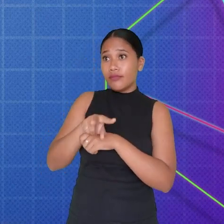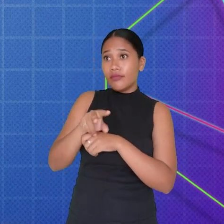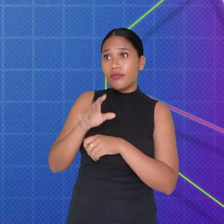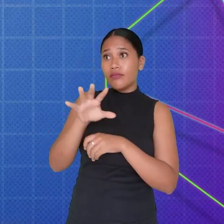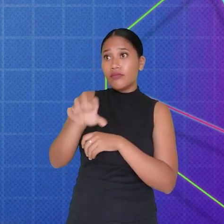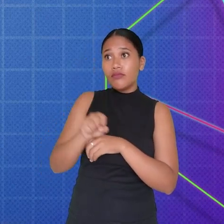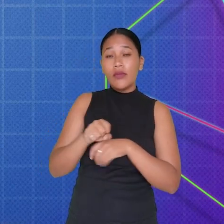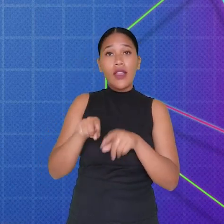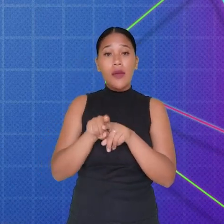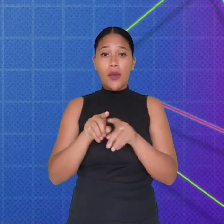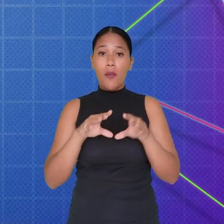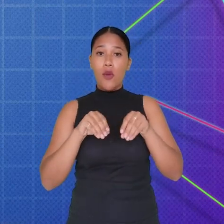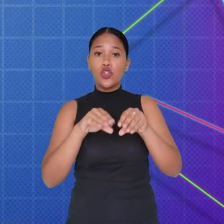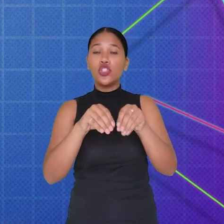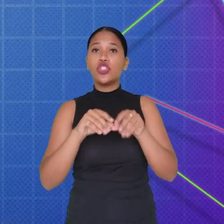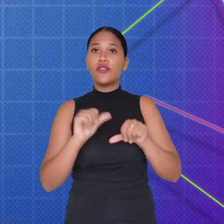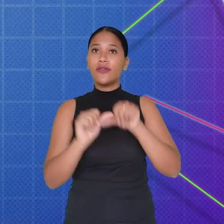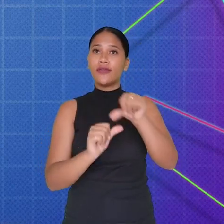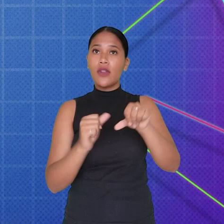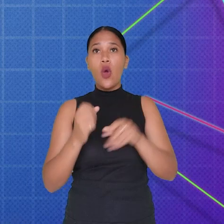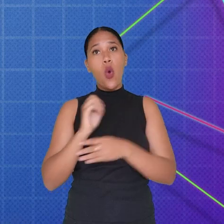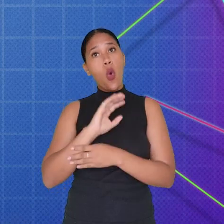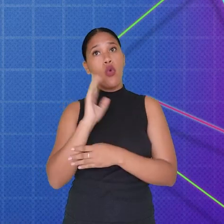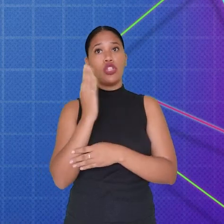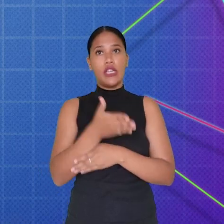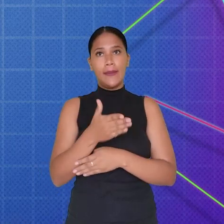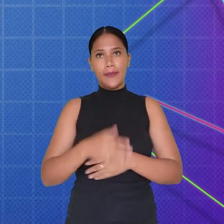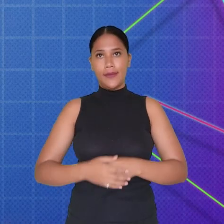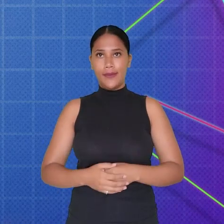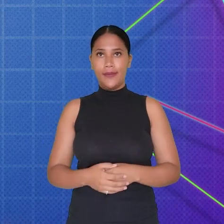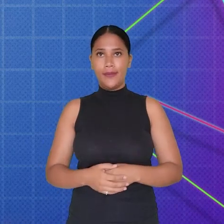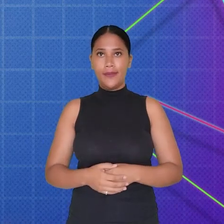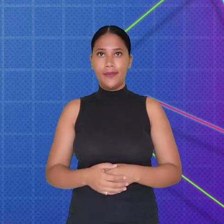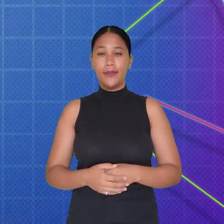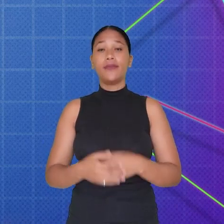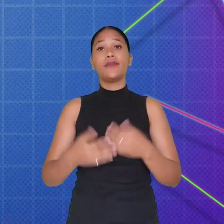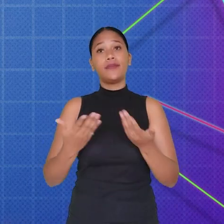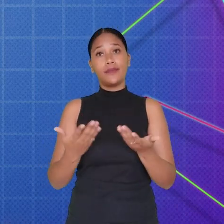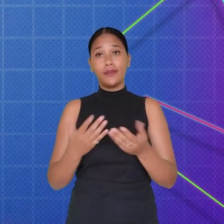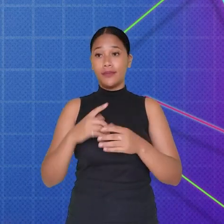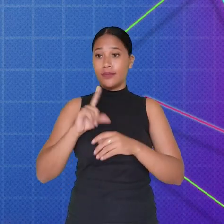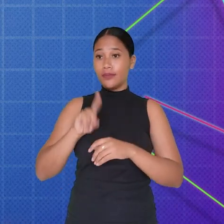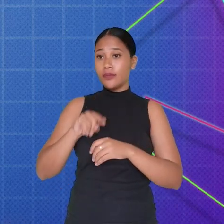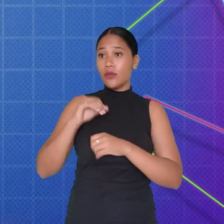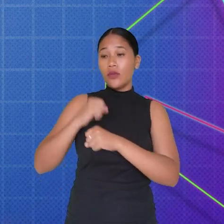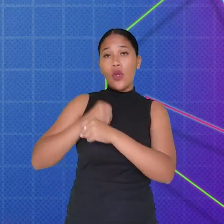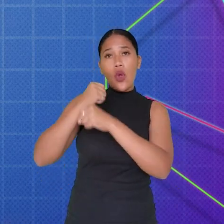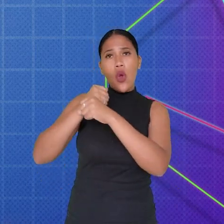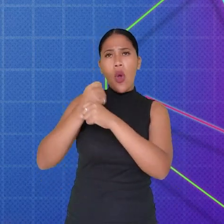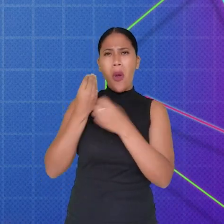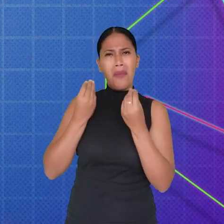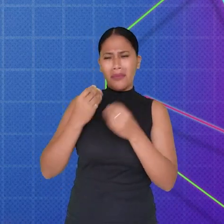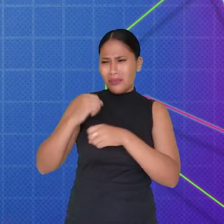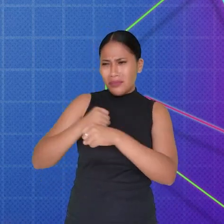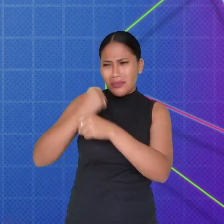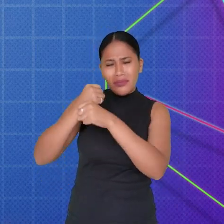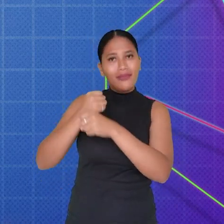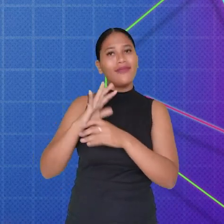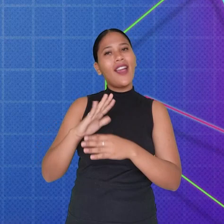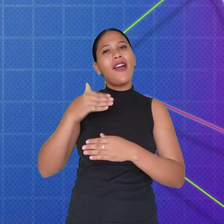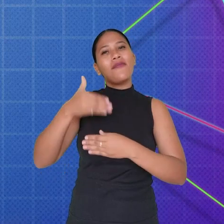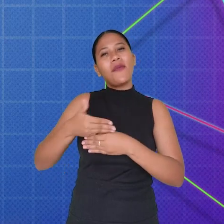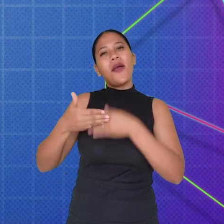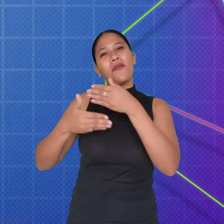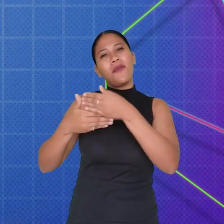classe e podem ser modificados pelo método ou diretamente. Construtores são métodos especiais,